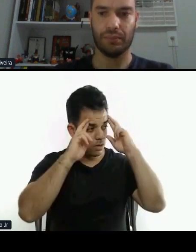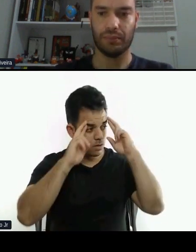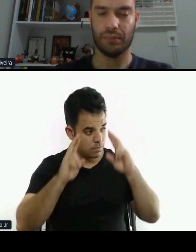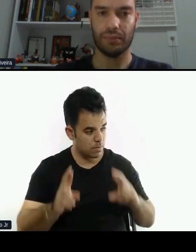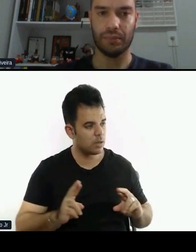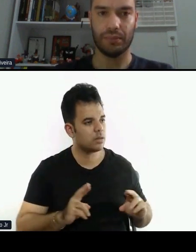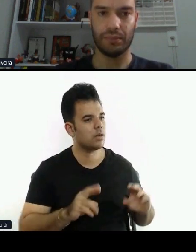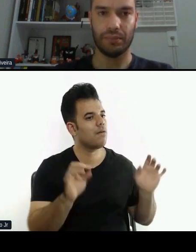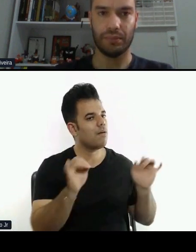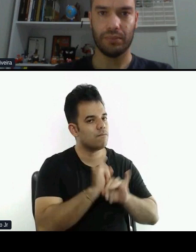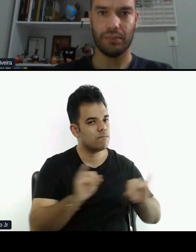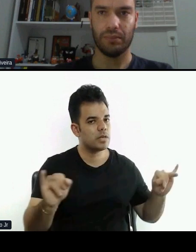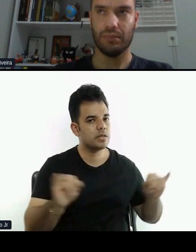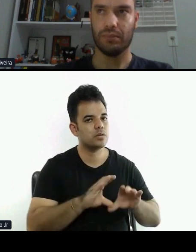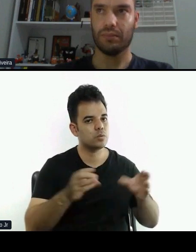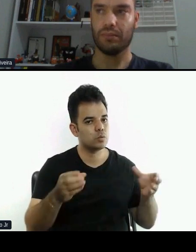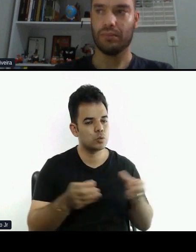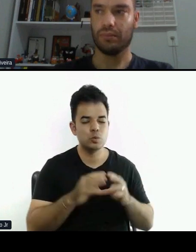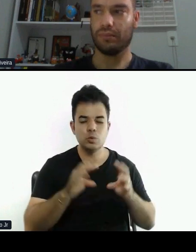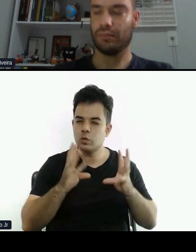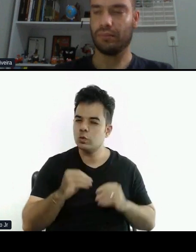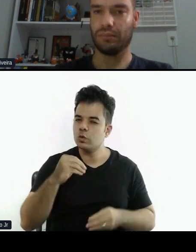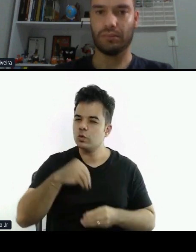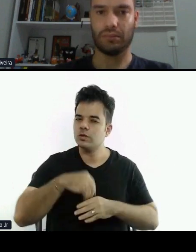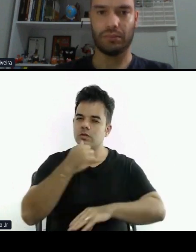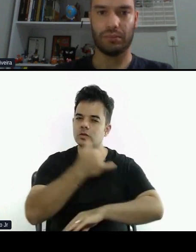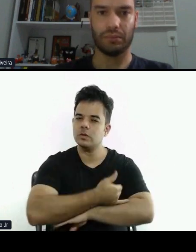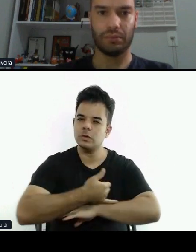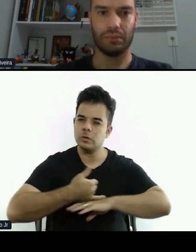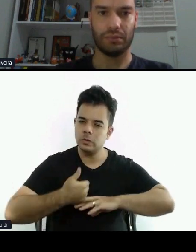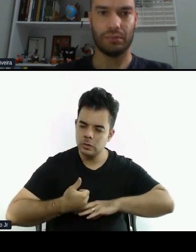uma infraestrutura que dê condição